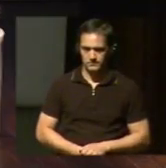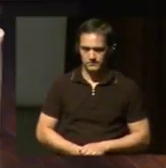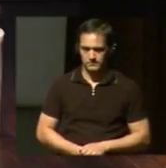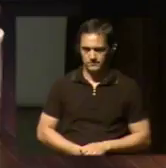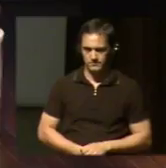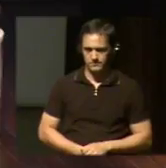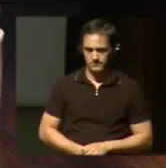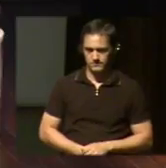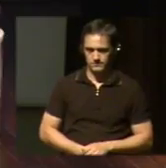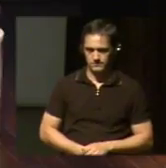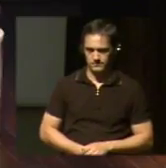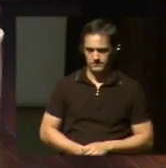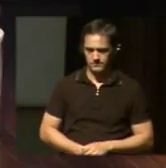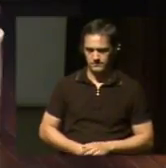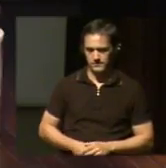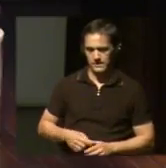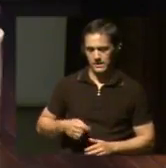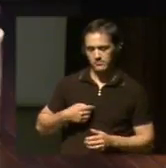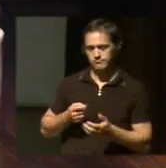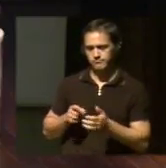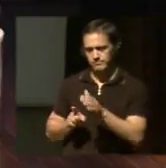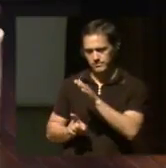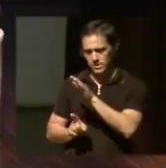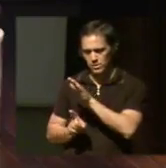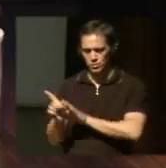Aí, eu queria perguntar.